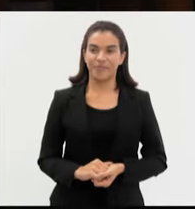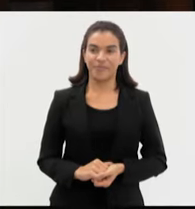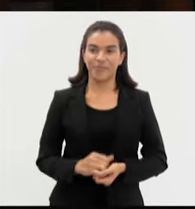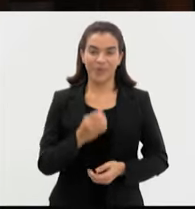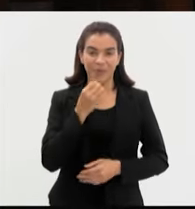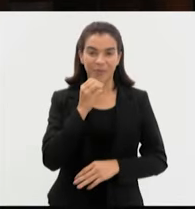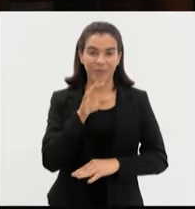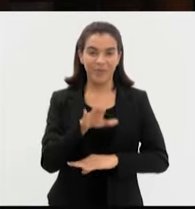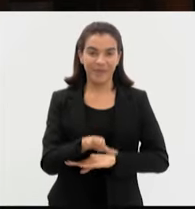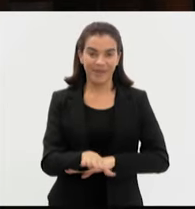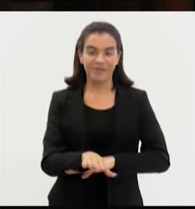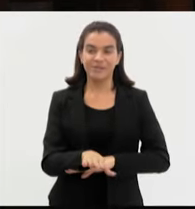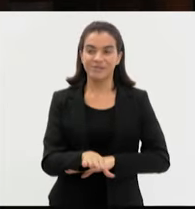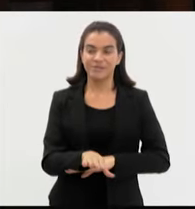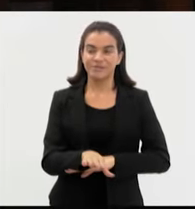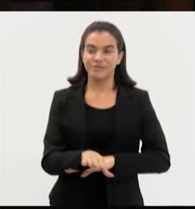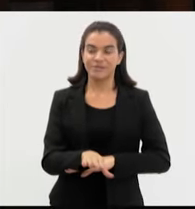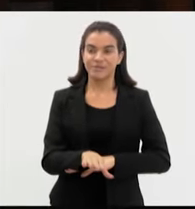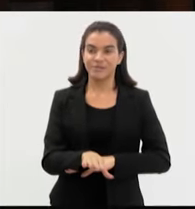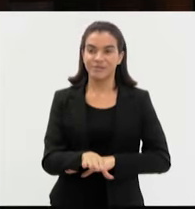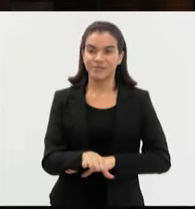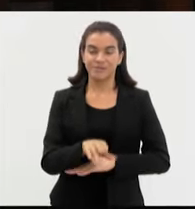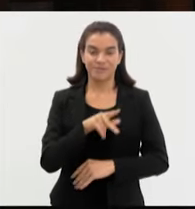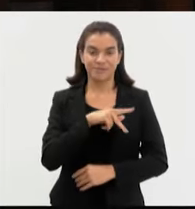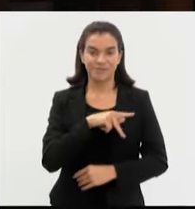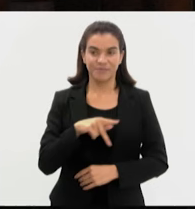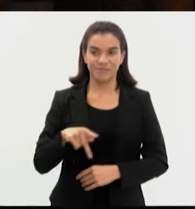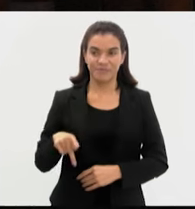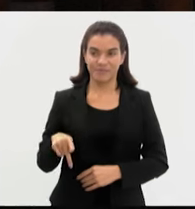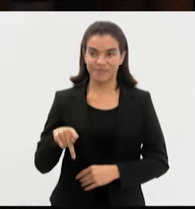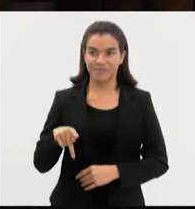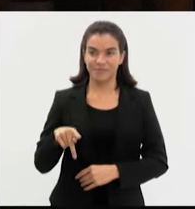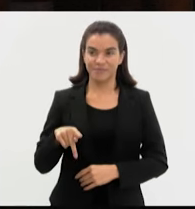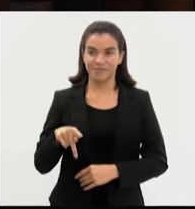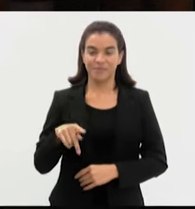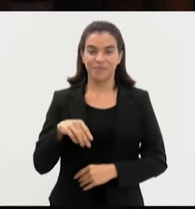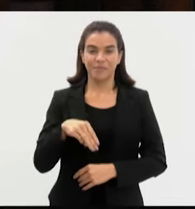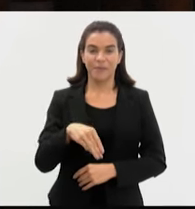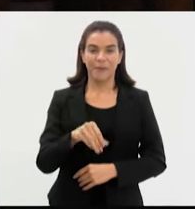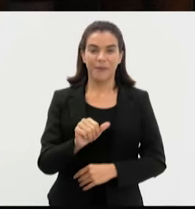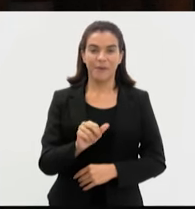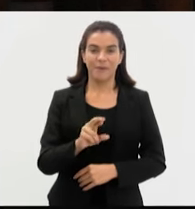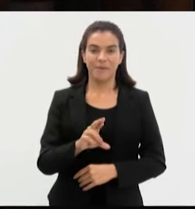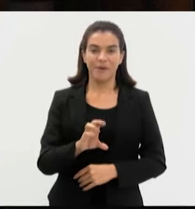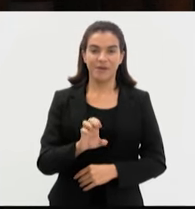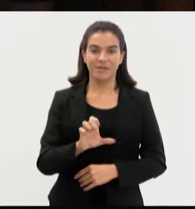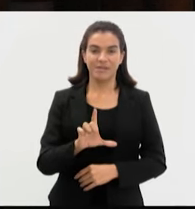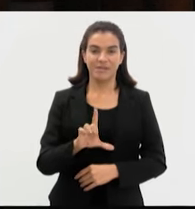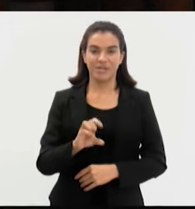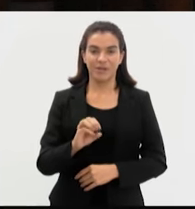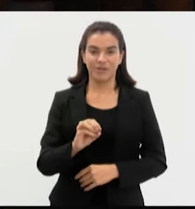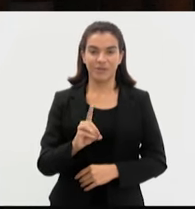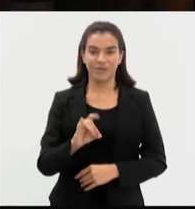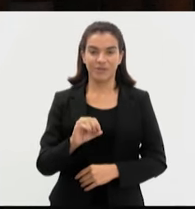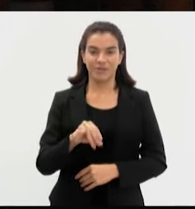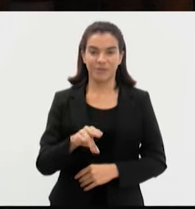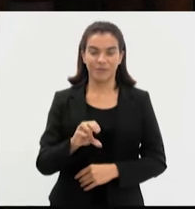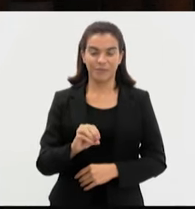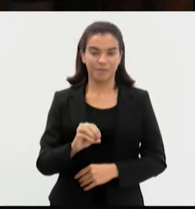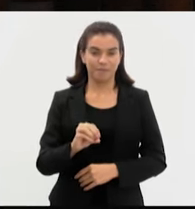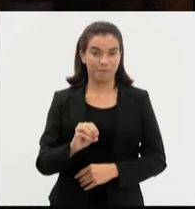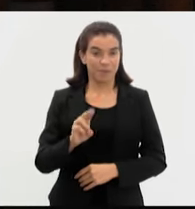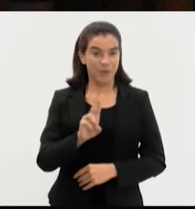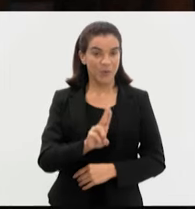Boa tarde Presidente Marcelo Dino uma honra usar essa plenária aqui com vossa